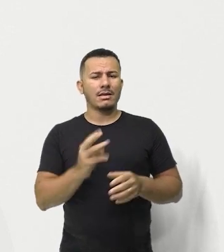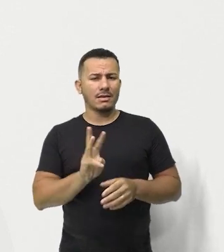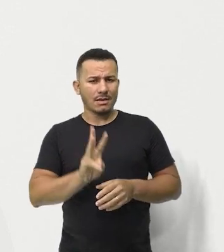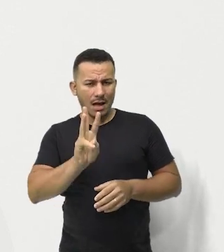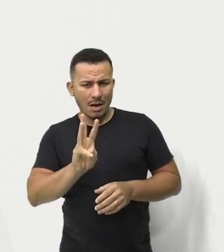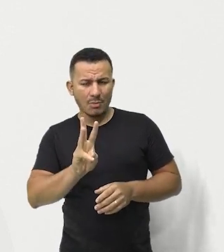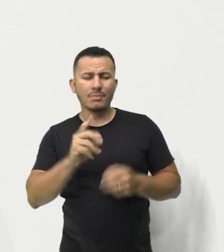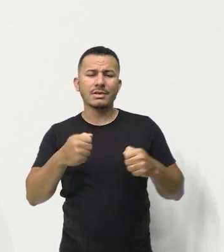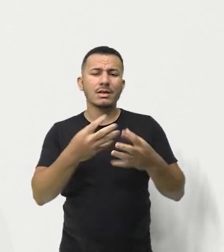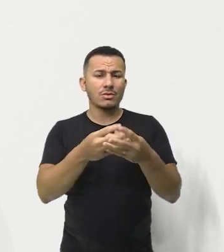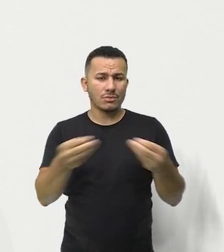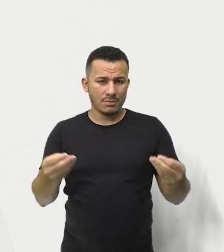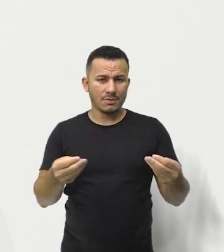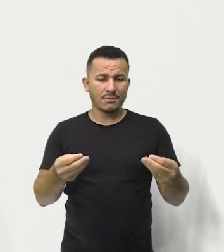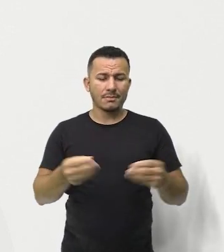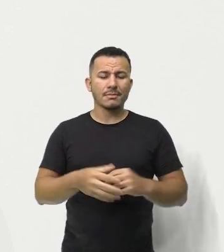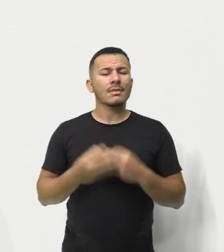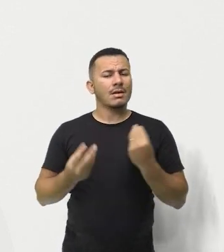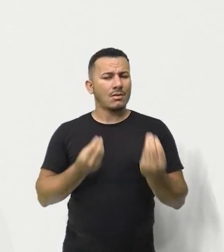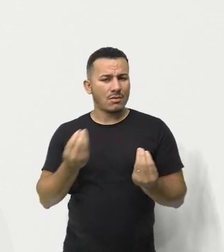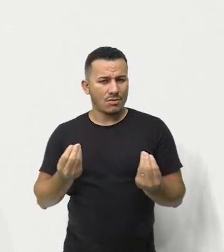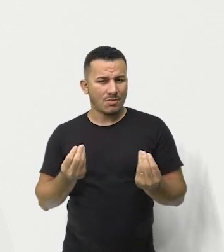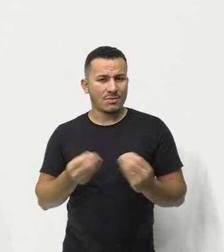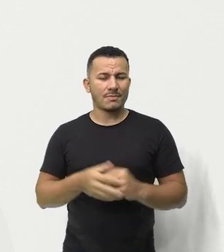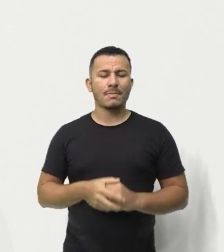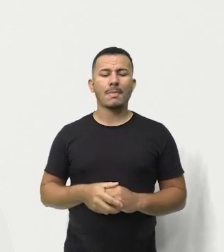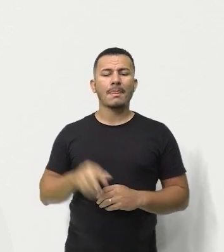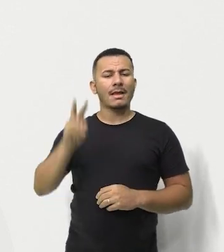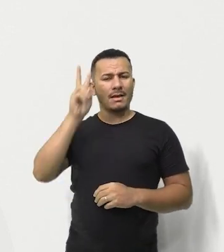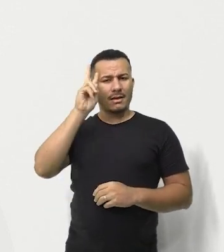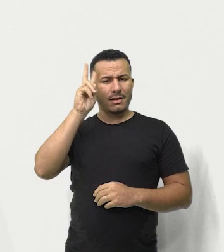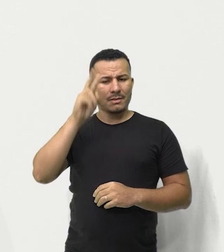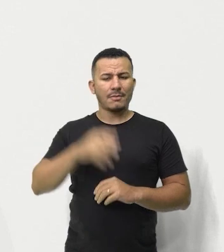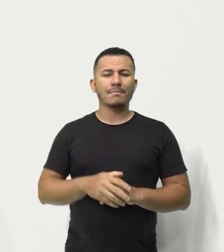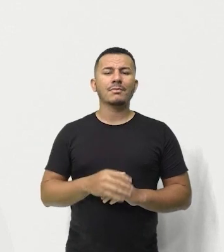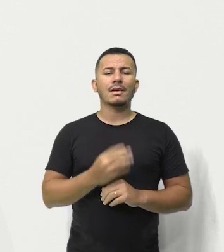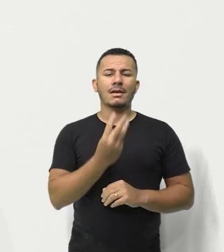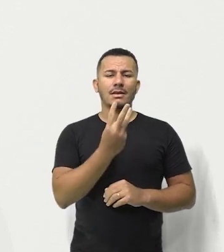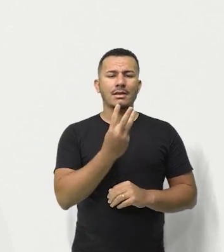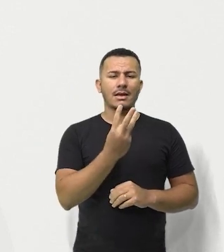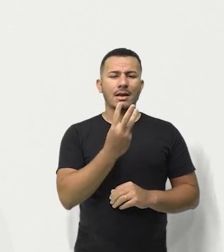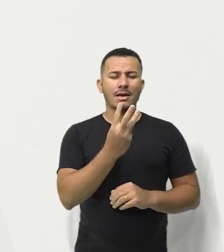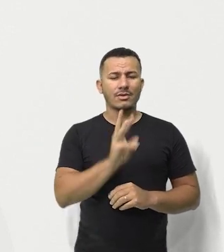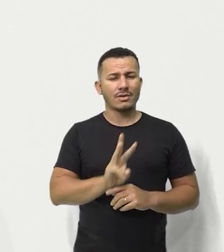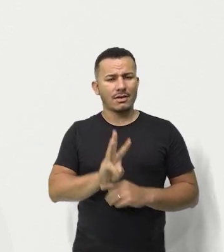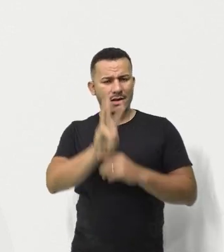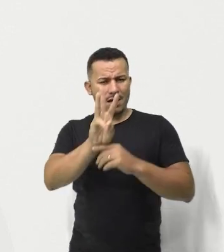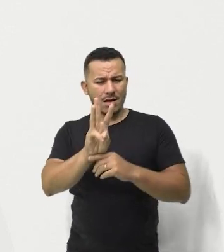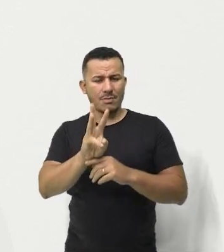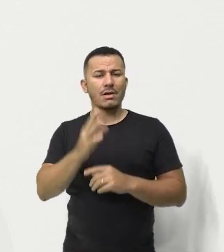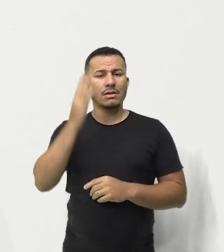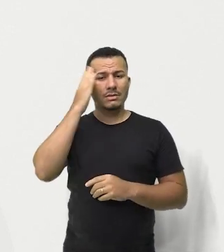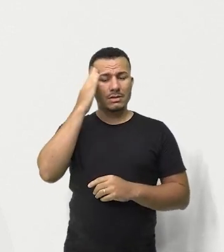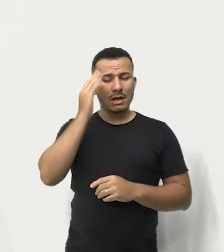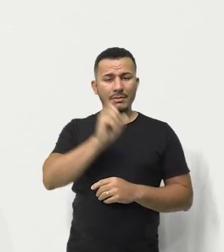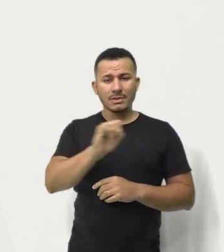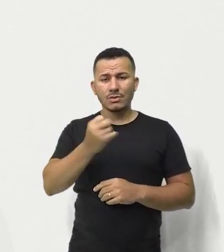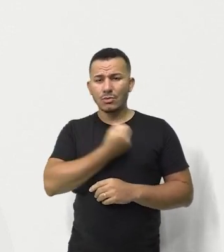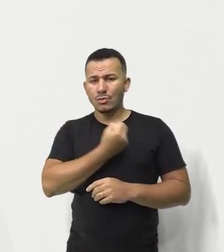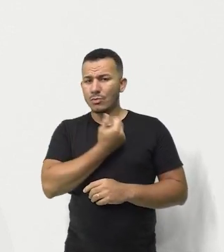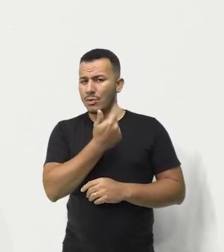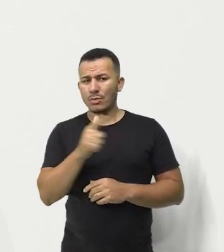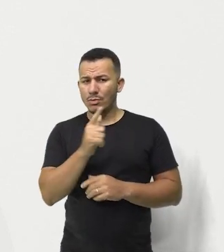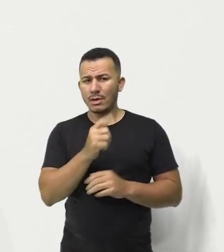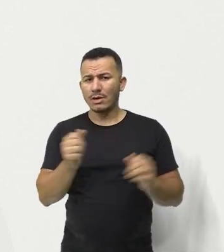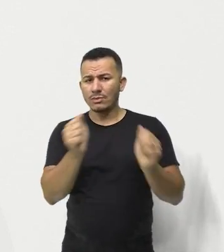A turma dele é também onde tem W, então ele tem que desaparecer dali. Ora, qual é o simétrico aqui de 3W?